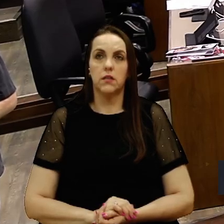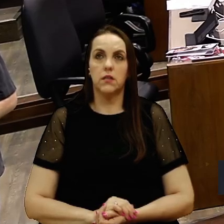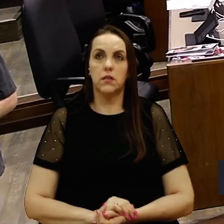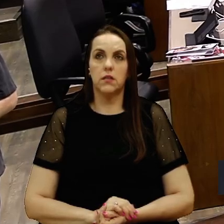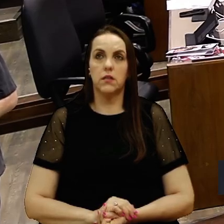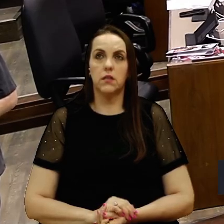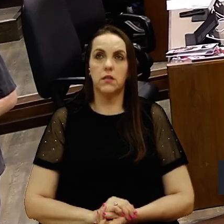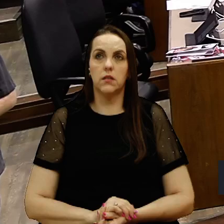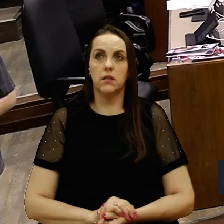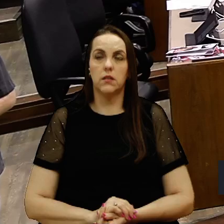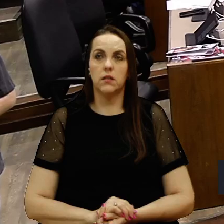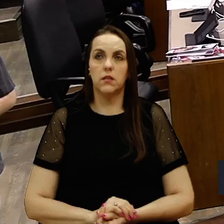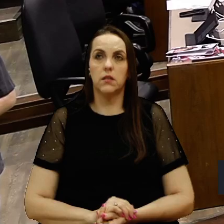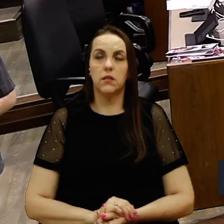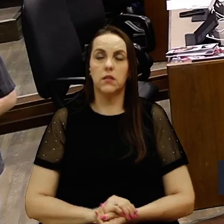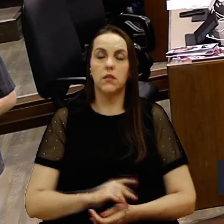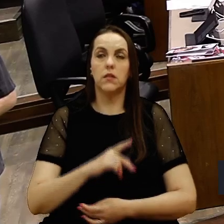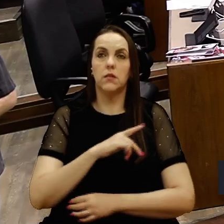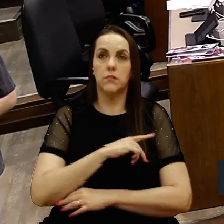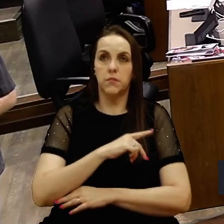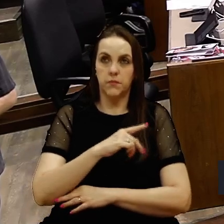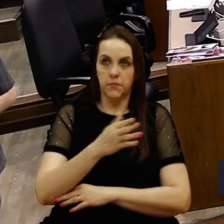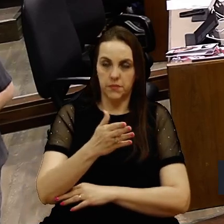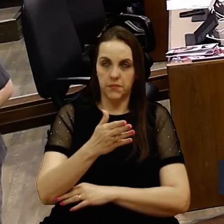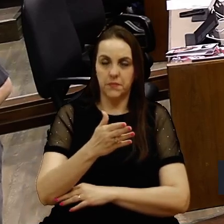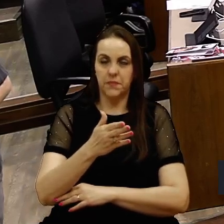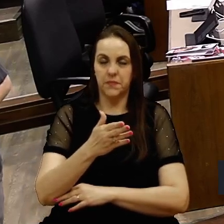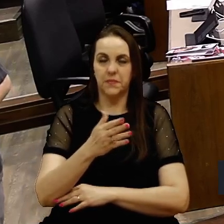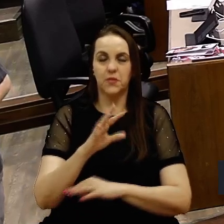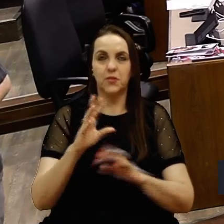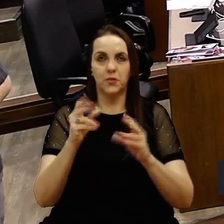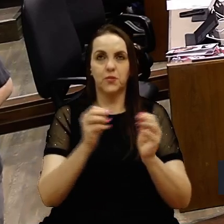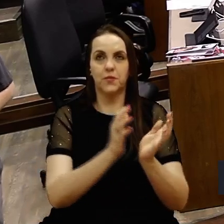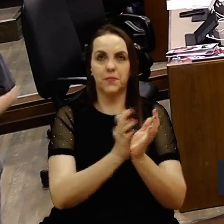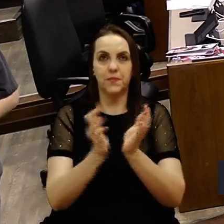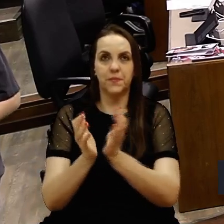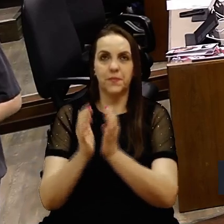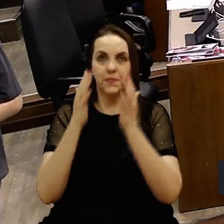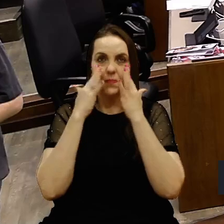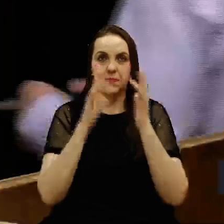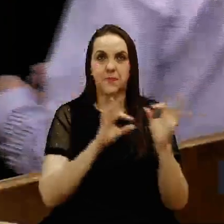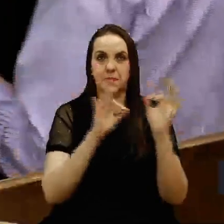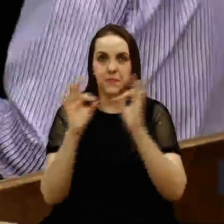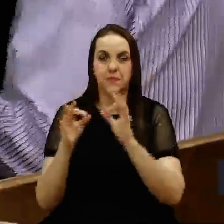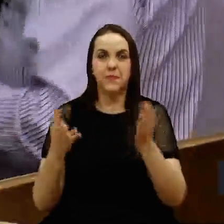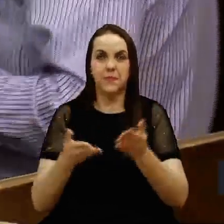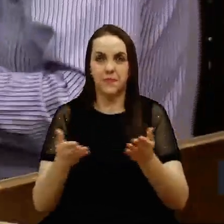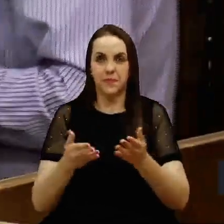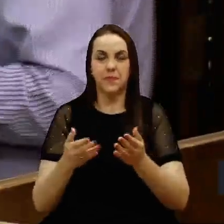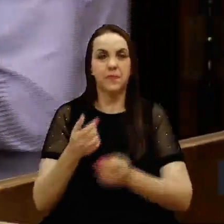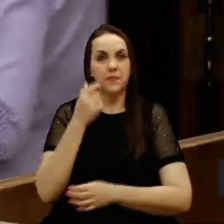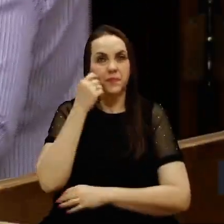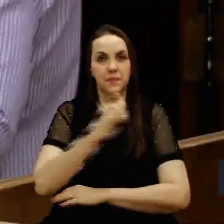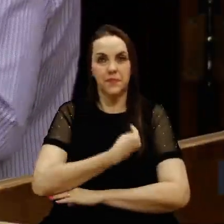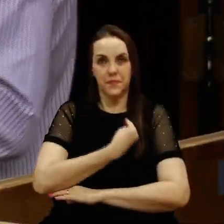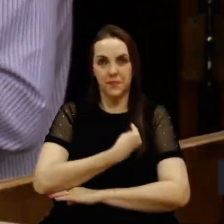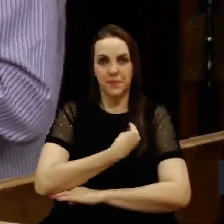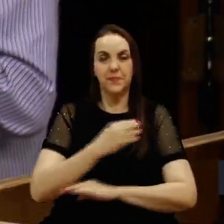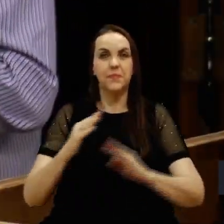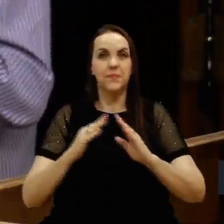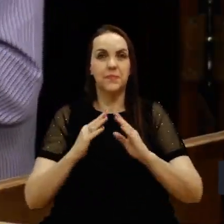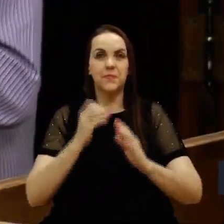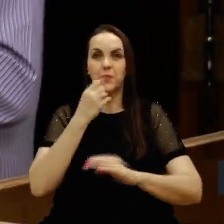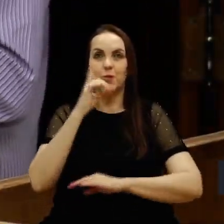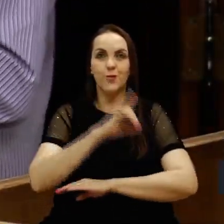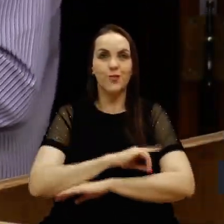Senhor presidente, nobres pares e todos que nos assistem aqui presencialmente e também de casa, bom